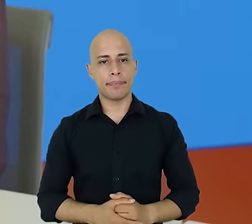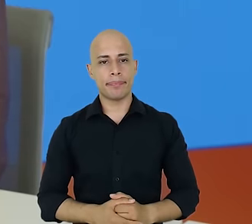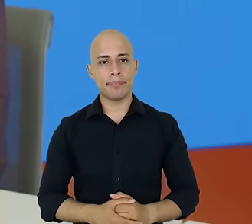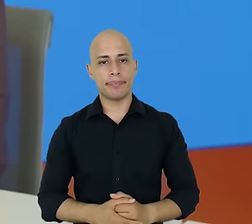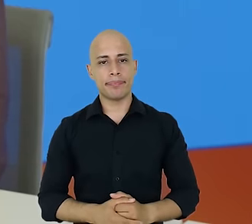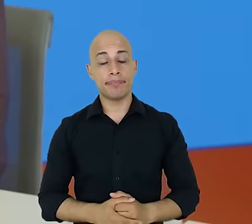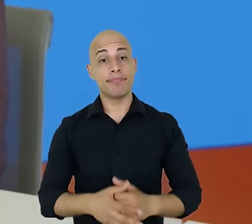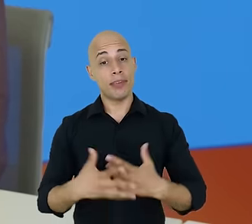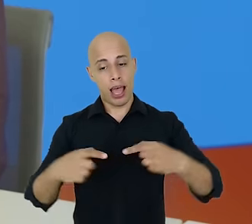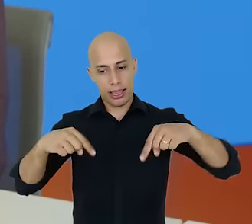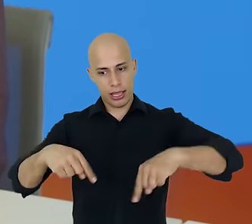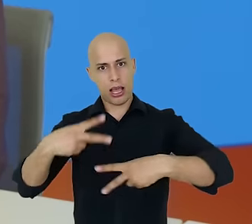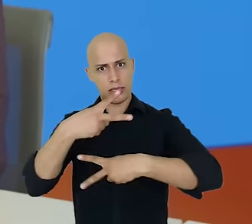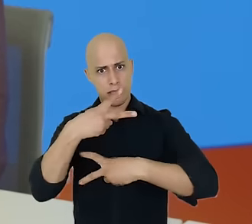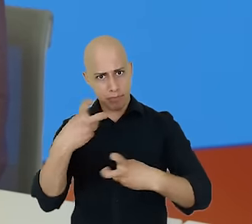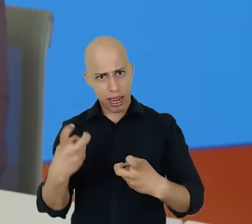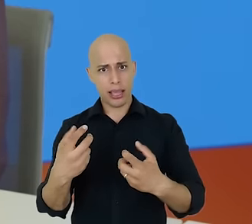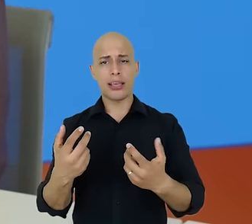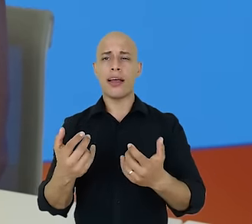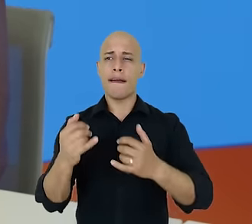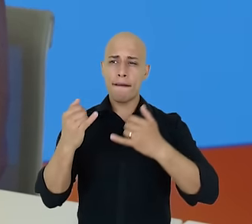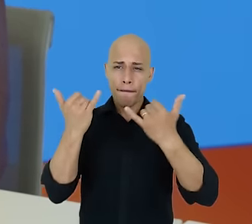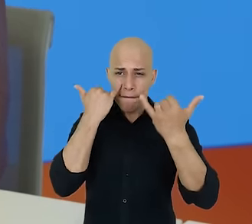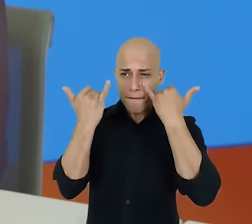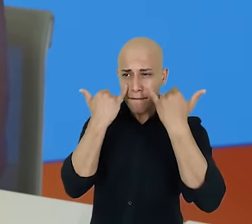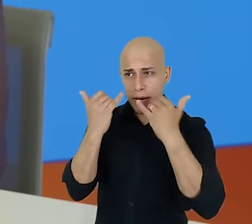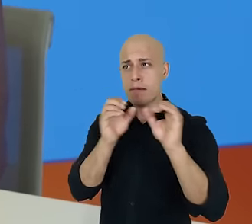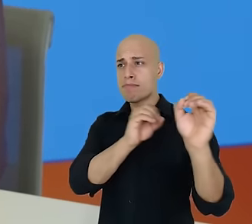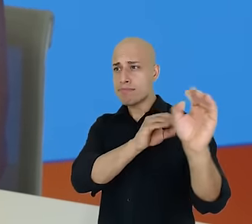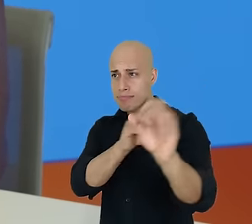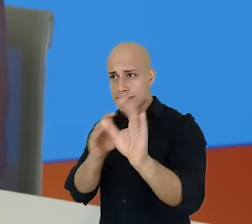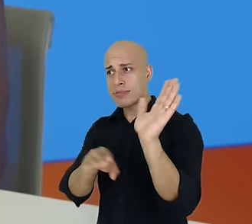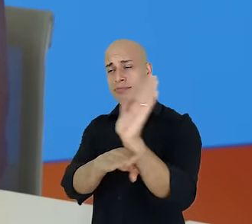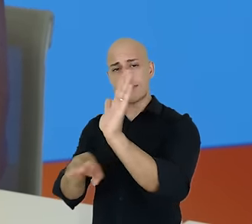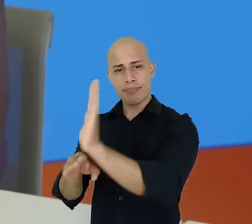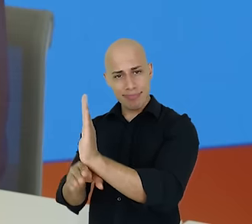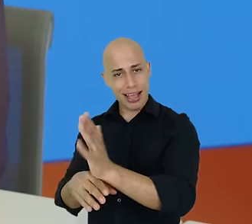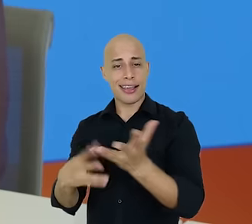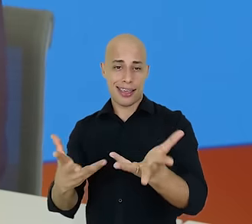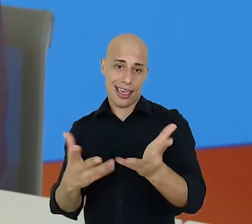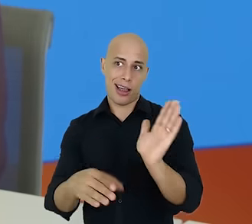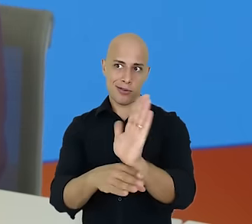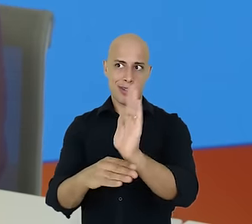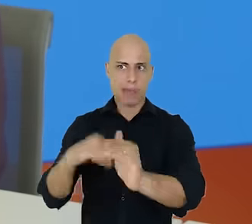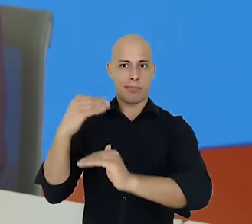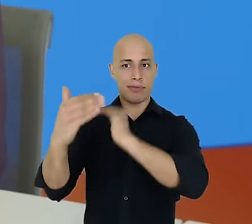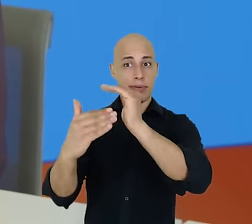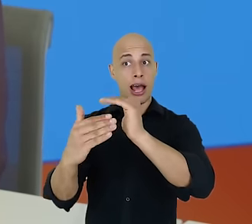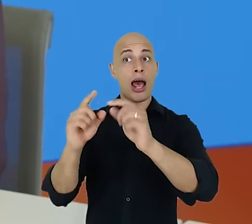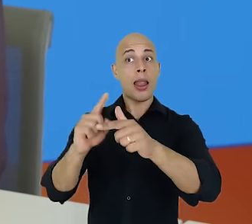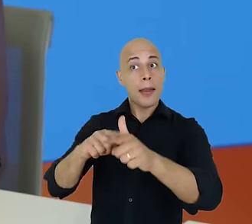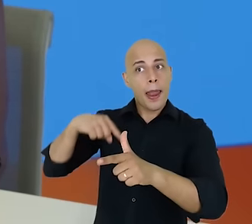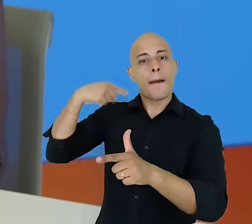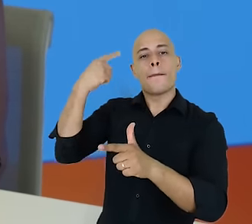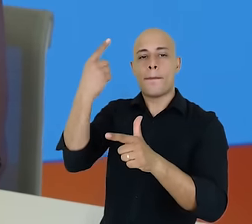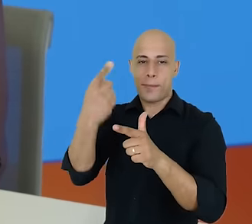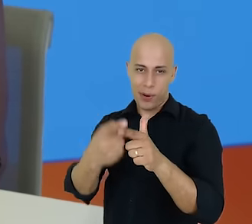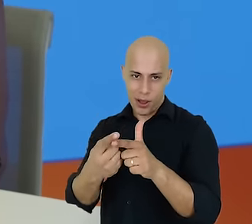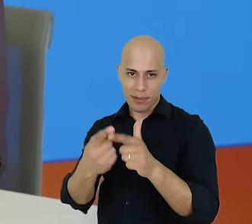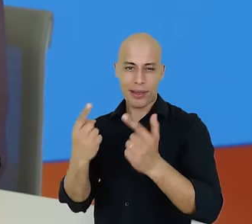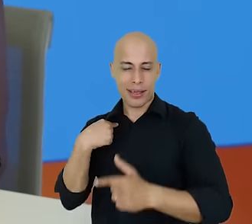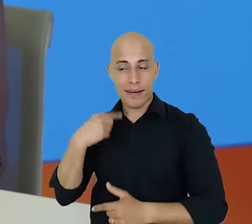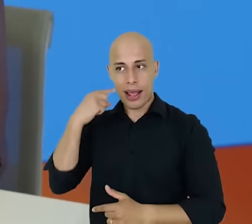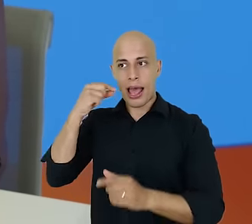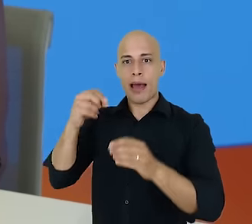sentido é que o sebrai trabalha mesmo n então agradeço demais e no próximo encontro vamos emitir a nota fiscal Vamos tentar